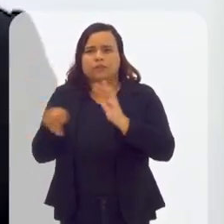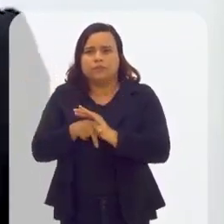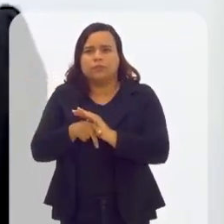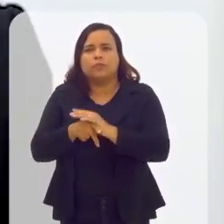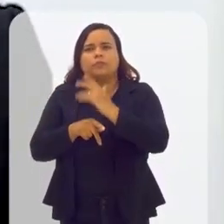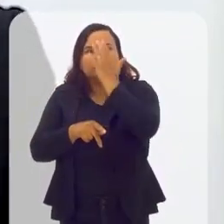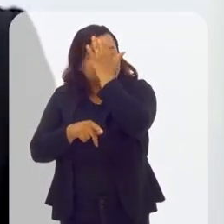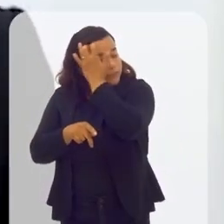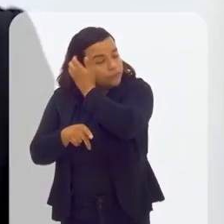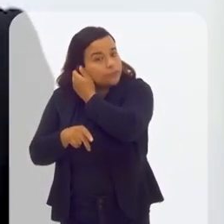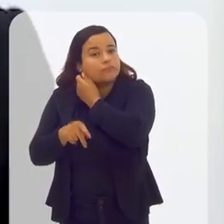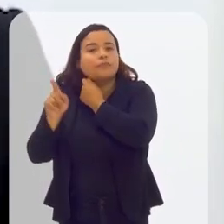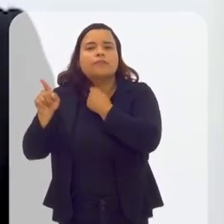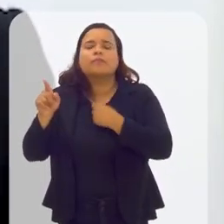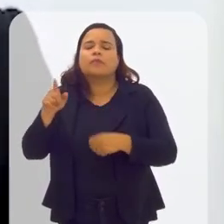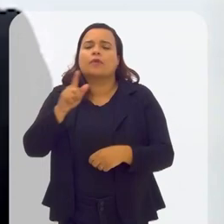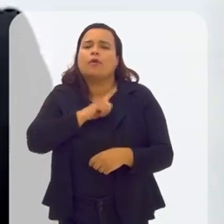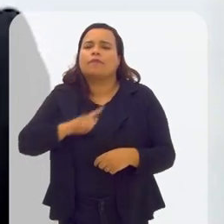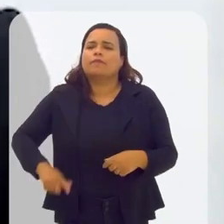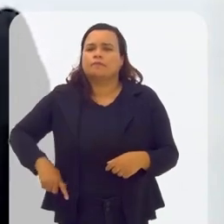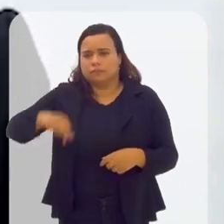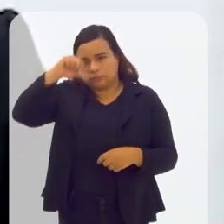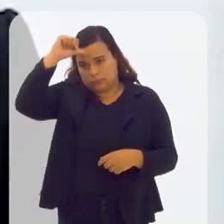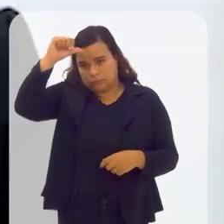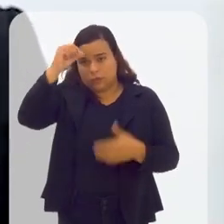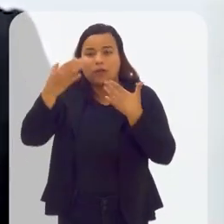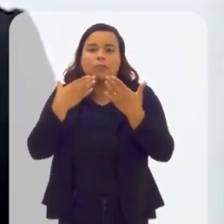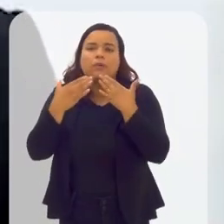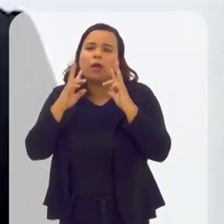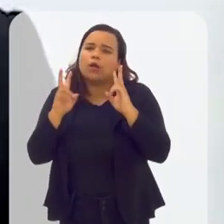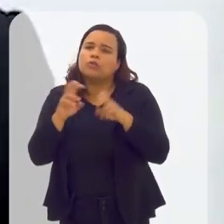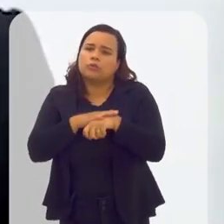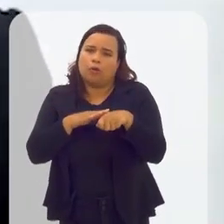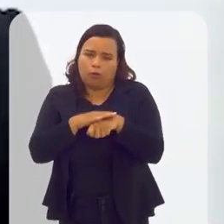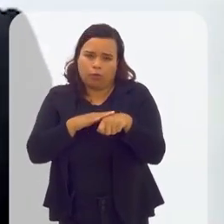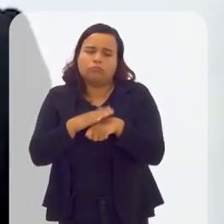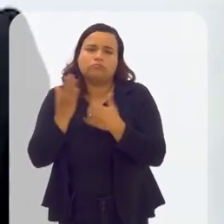governador Cláudio Castro, estamos falando sobre esse assunto,